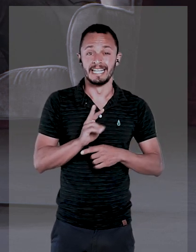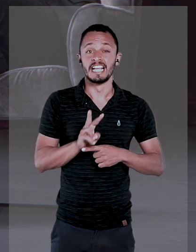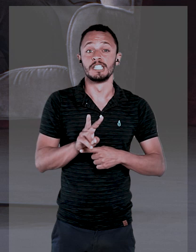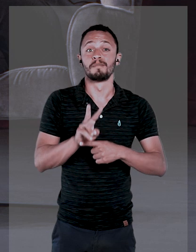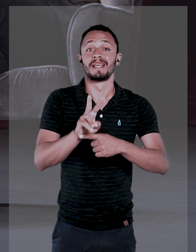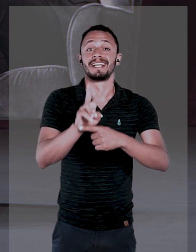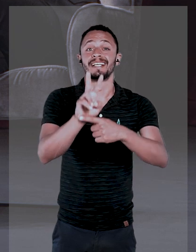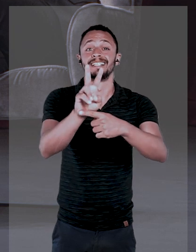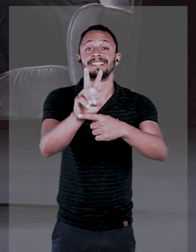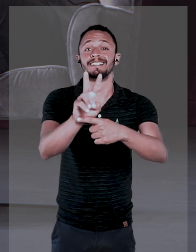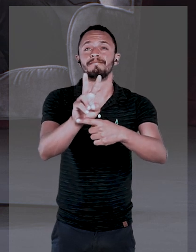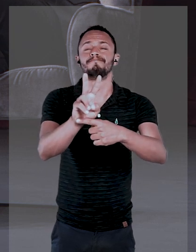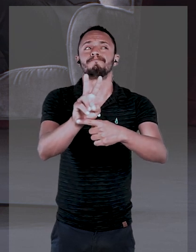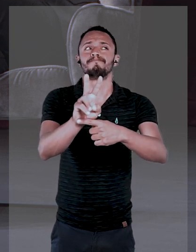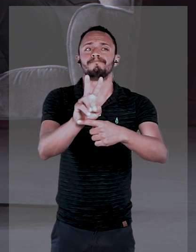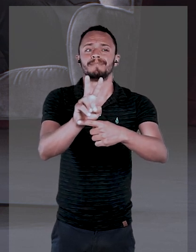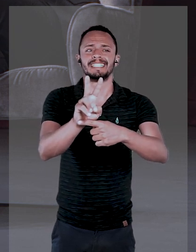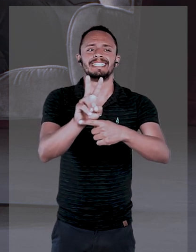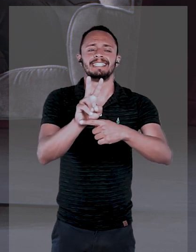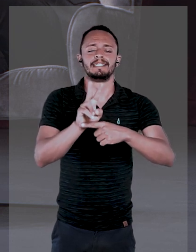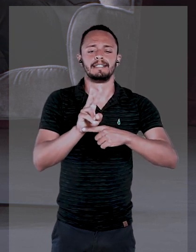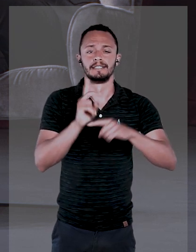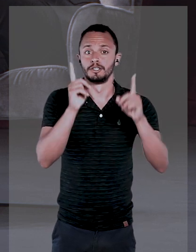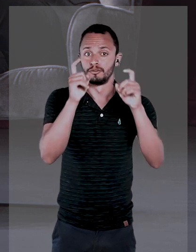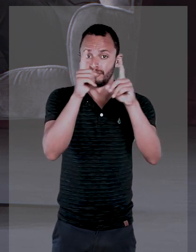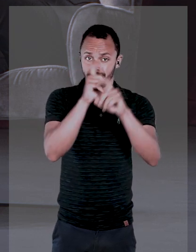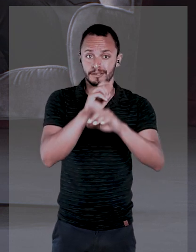eu imagino que esteja difícil ter esperança,